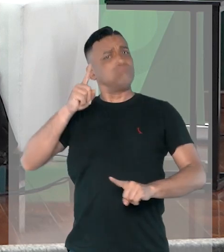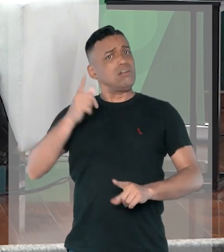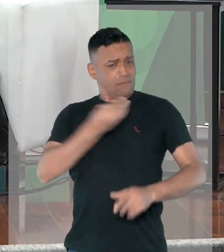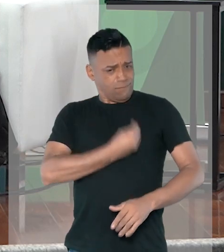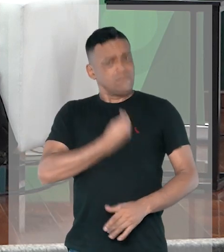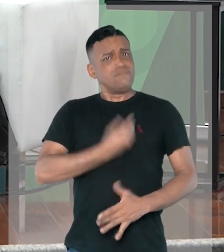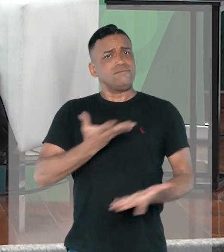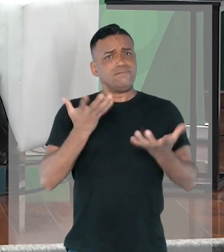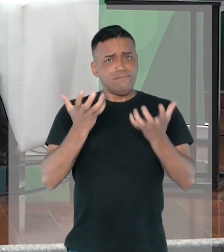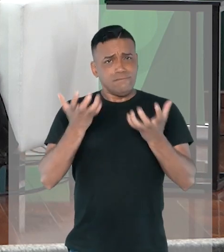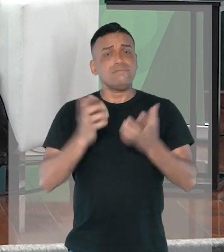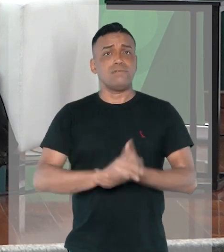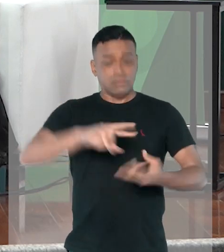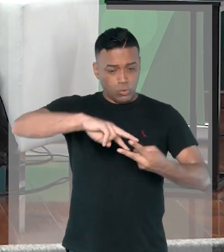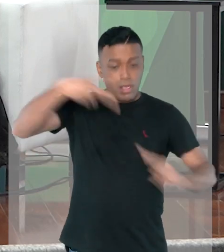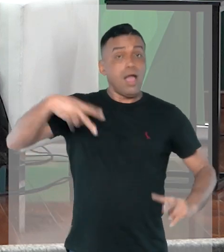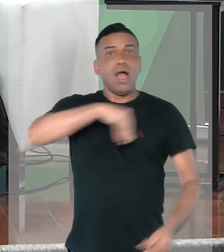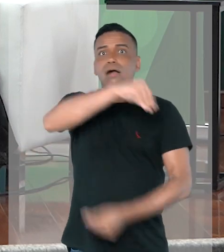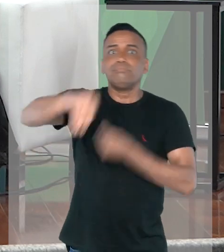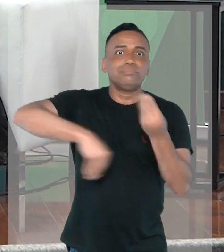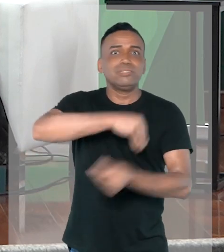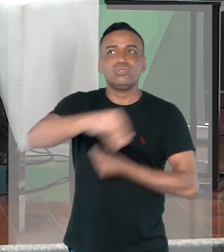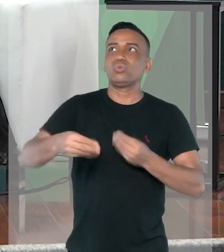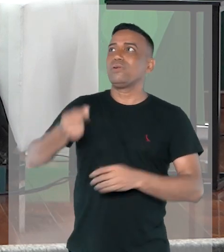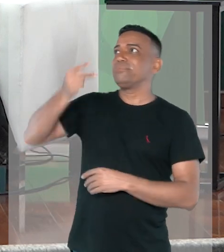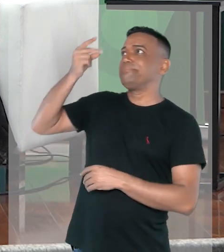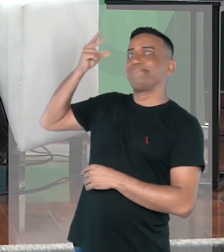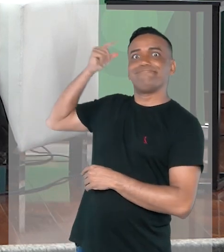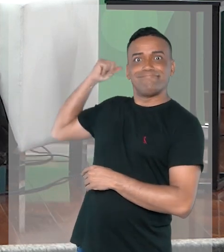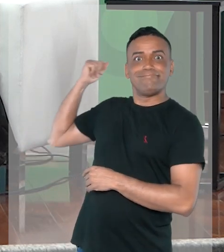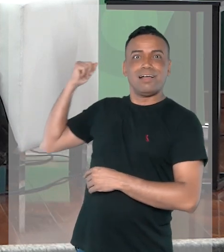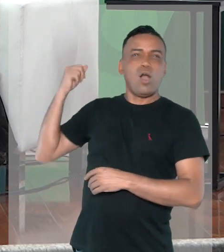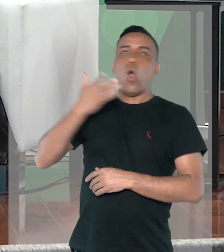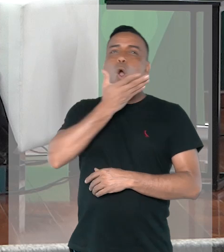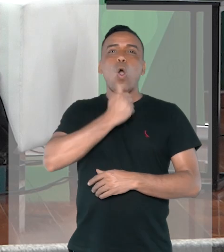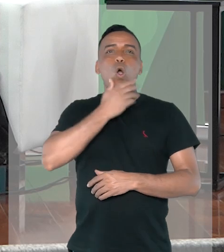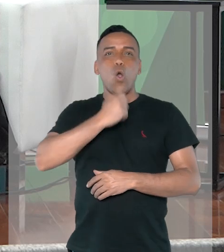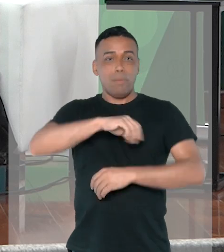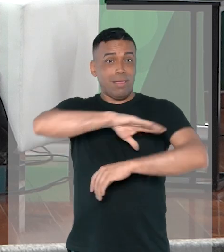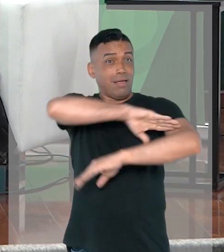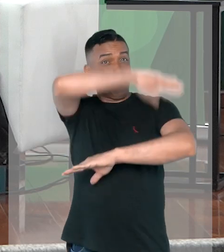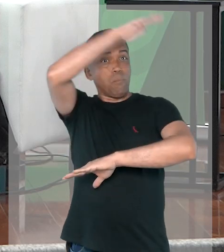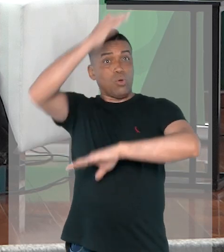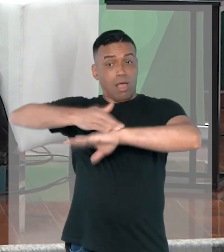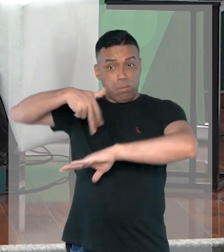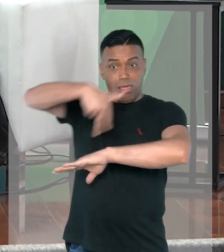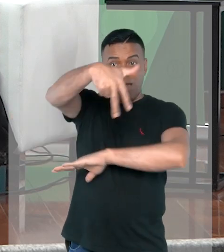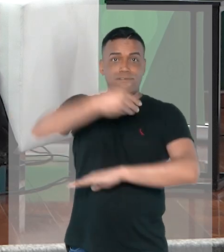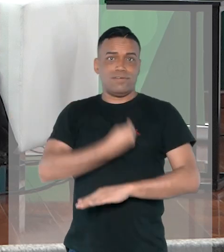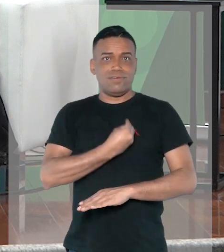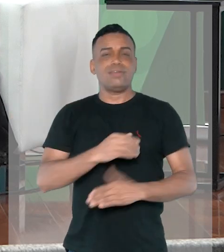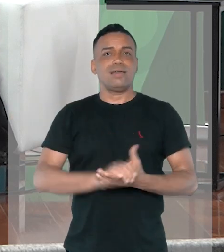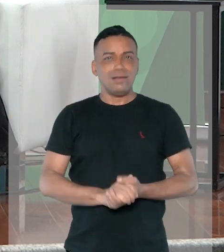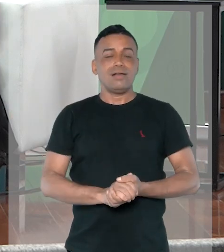sobreviver. Esse DNA que é uma mistura desde a época das cavernas, desde a época que a gente, como diz o Leonardo Boff, né?